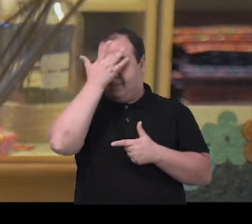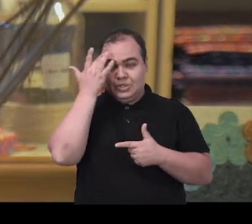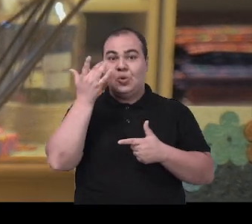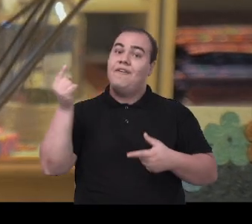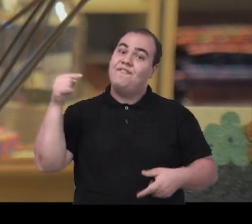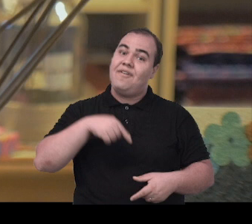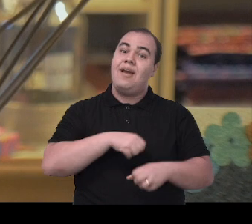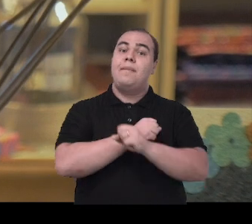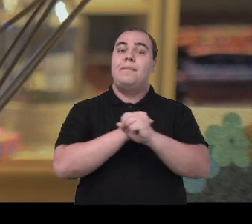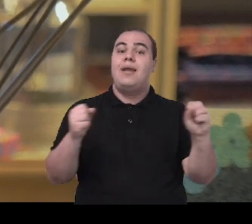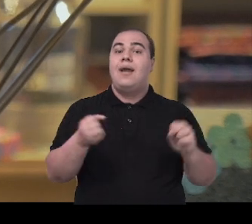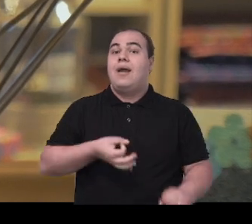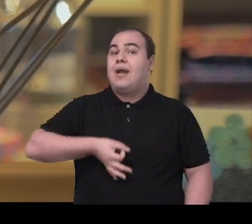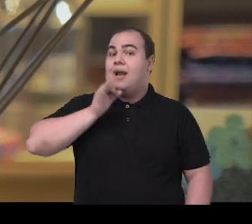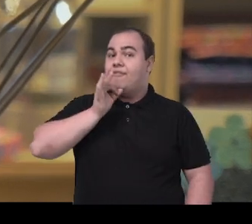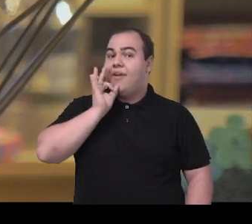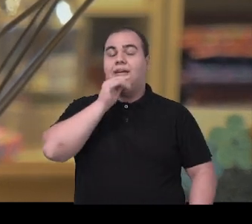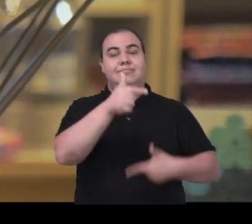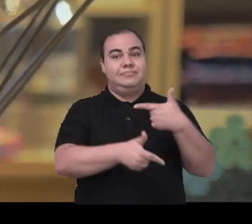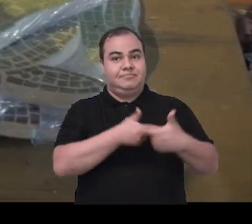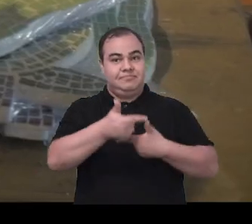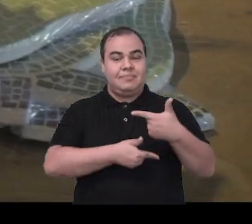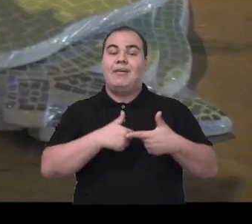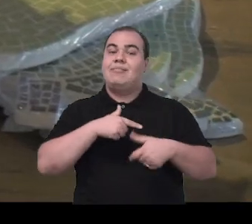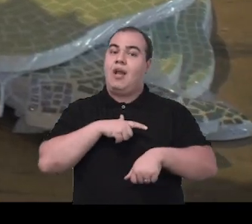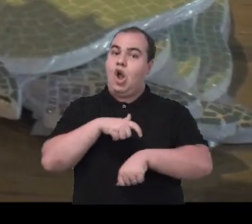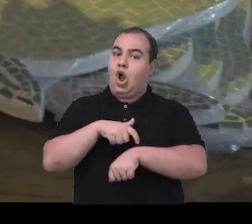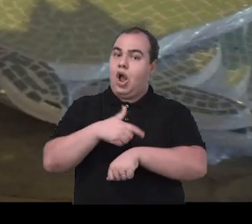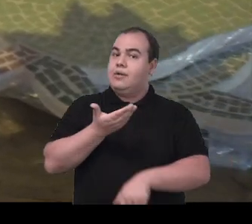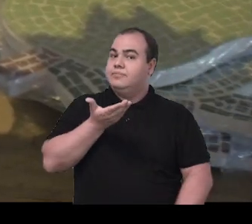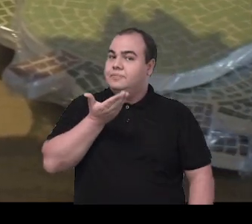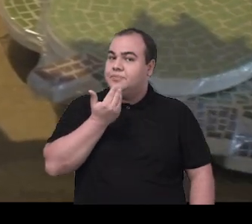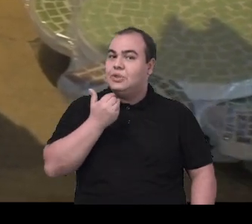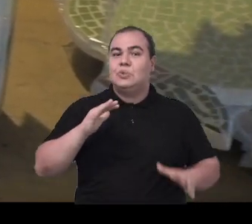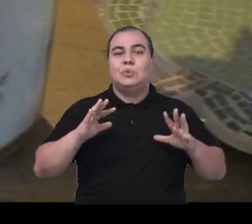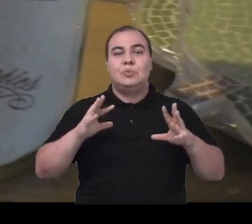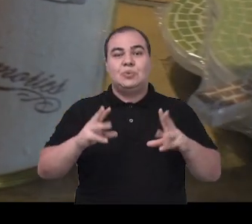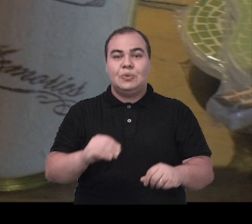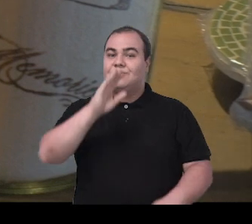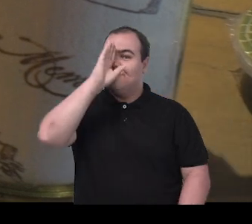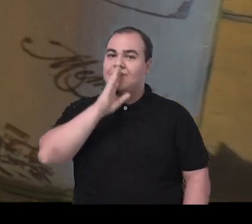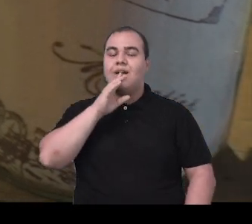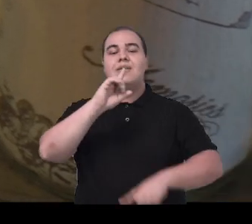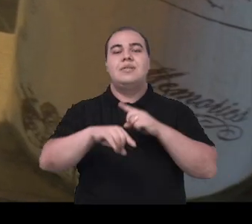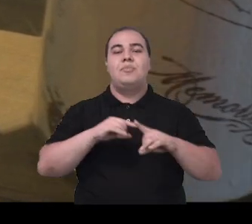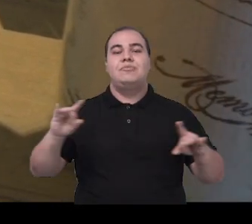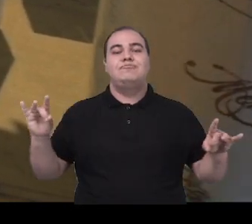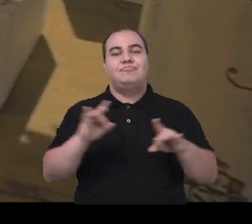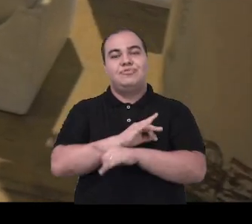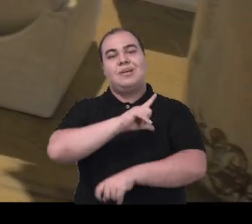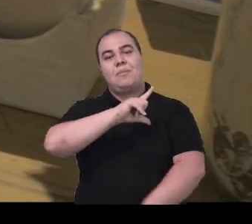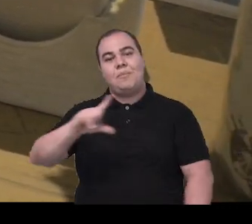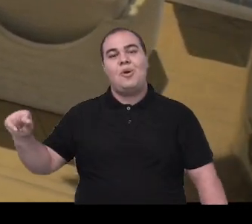pessoas vêm de manhã, tomam seu café, trabalham, tem horário de almoço, tudo gratuito e